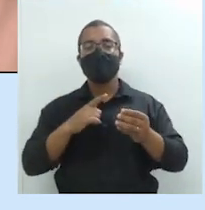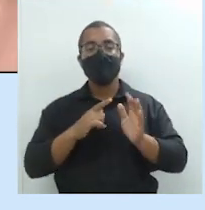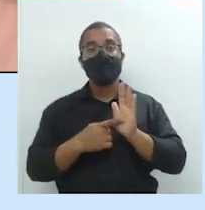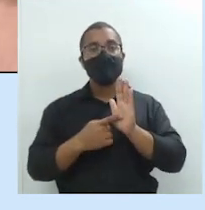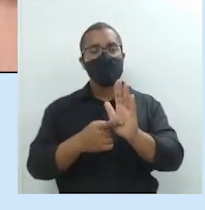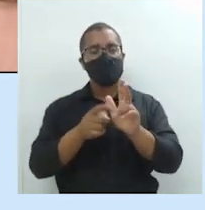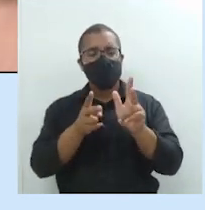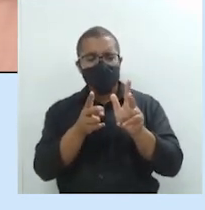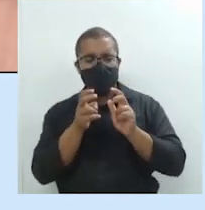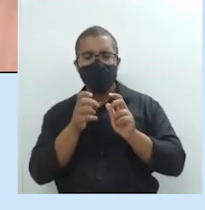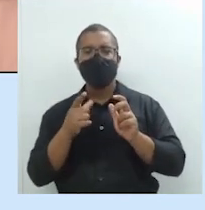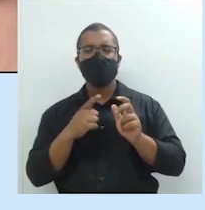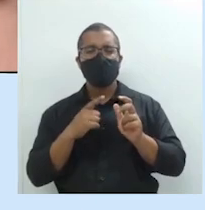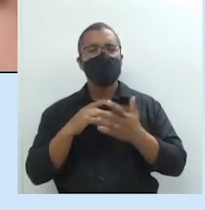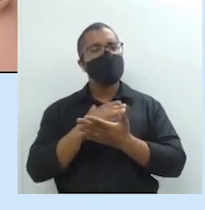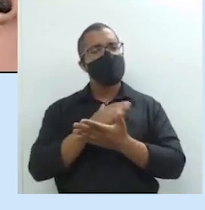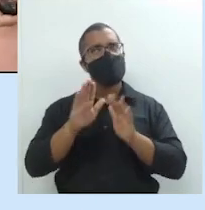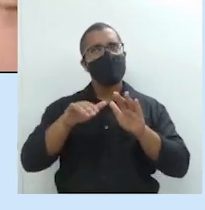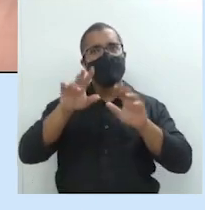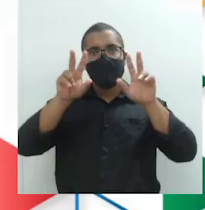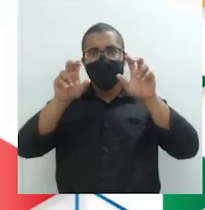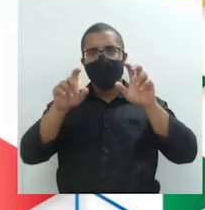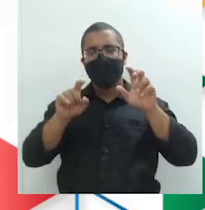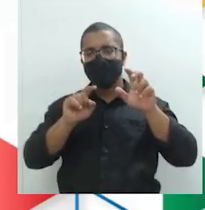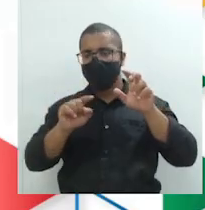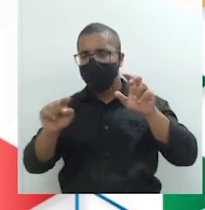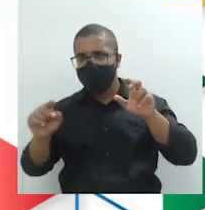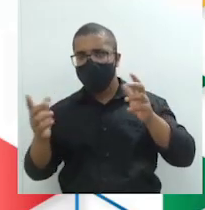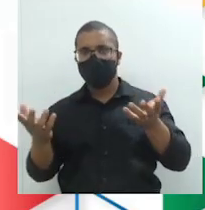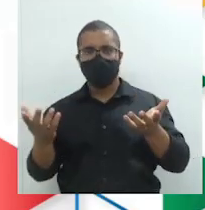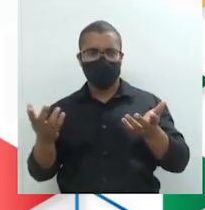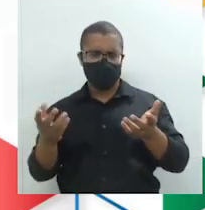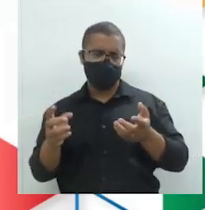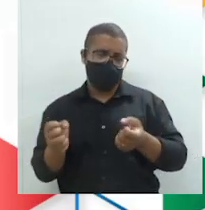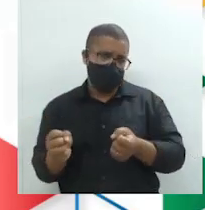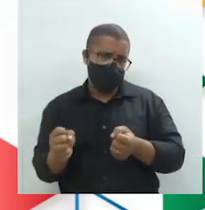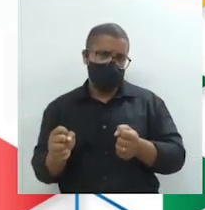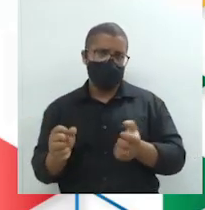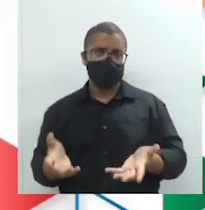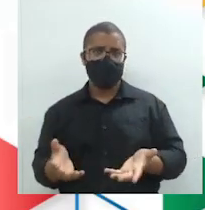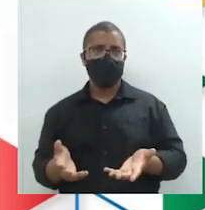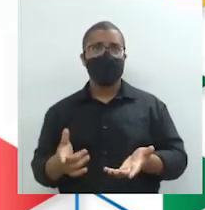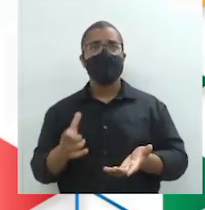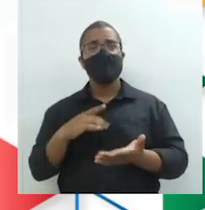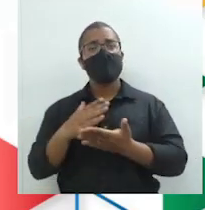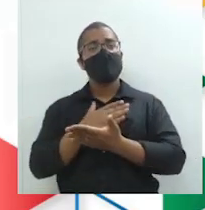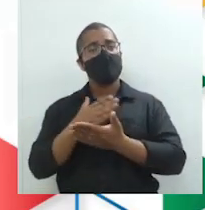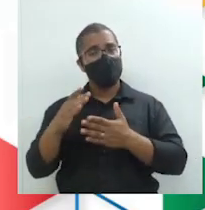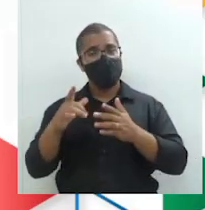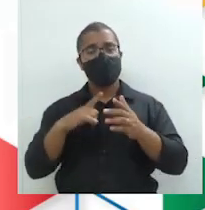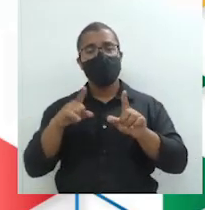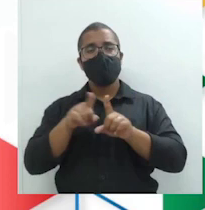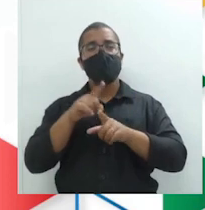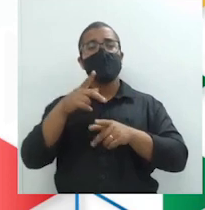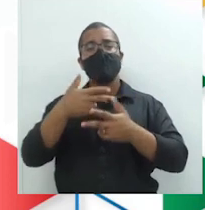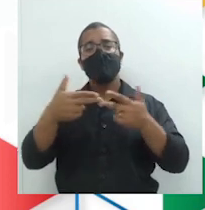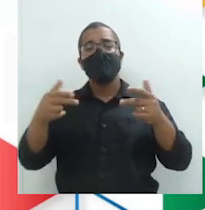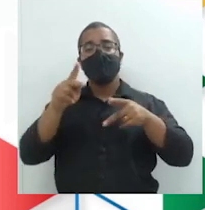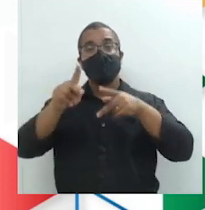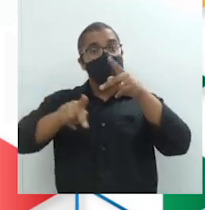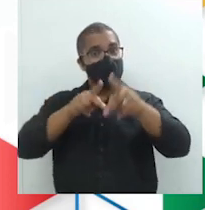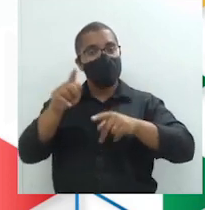algo expresso. Vamos ver aqui. E lembrar a vocês que existem formas populares de